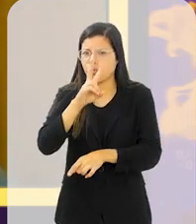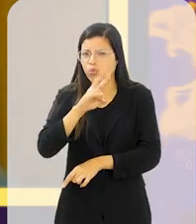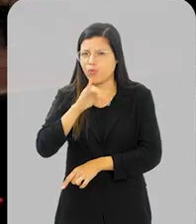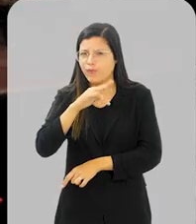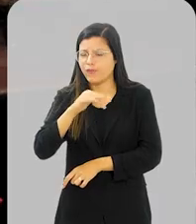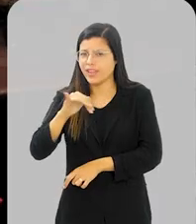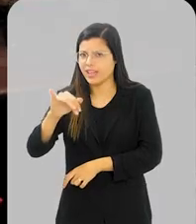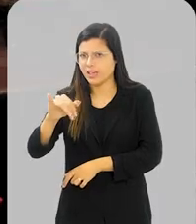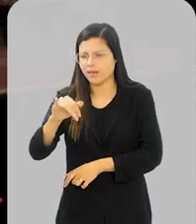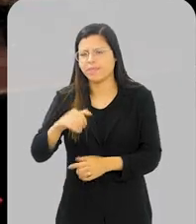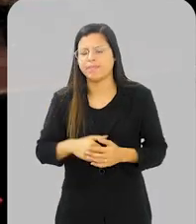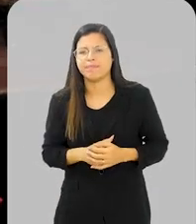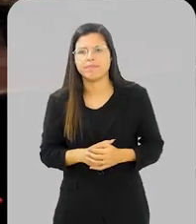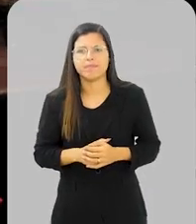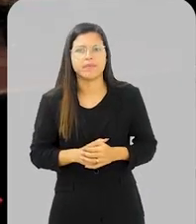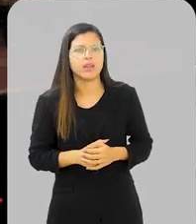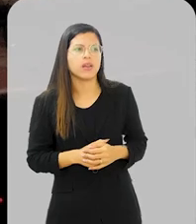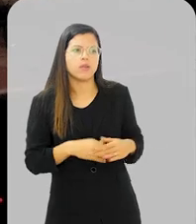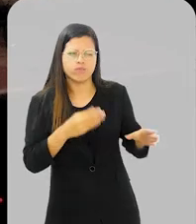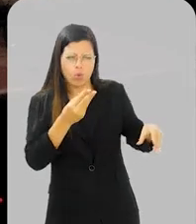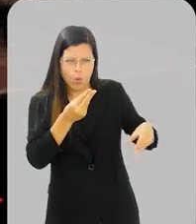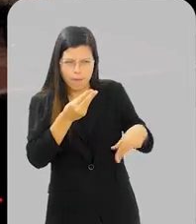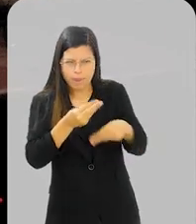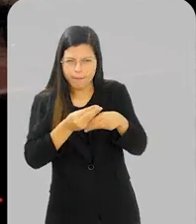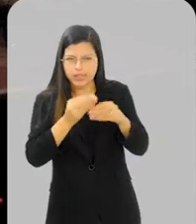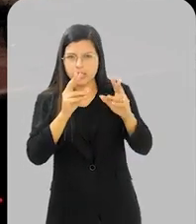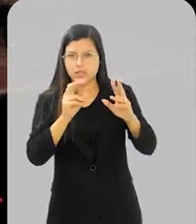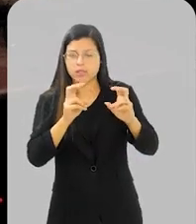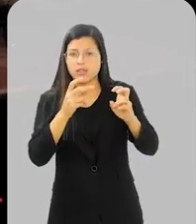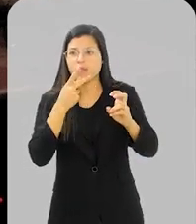bem, você falou... Eu vou apimentar esse assunto. Você falou